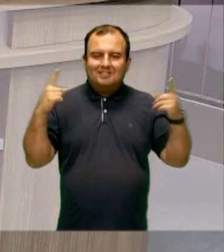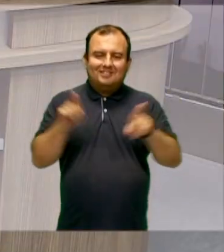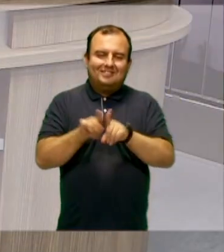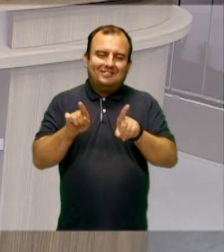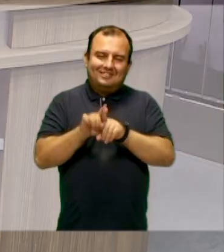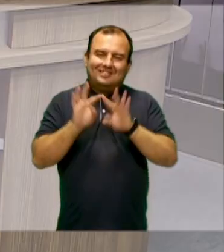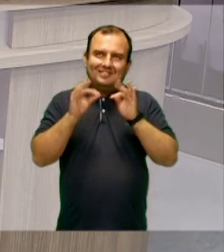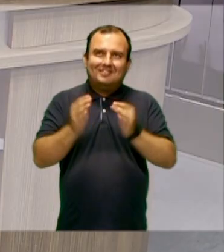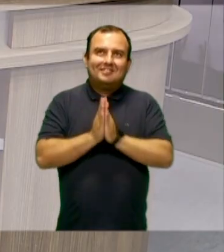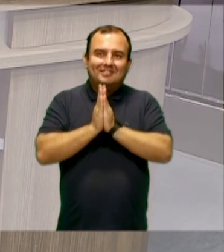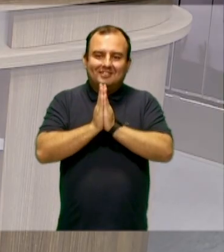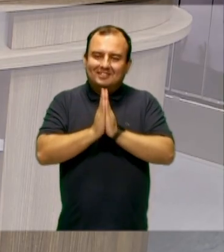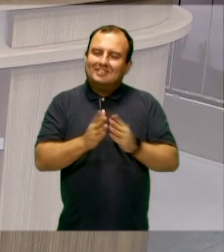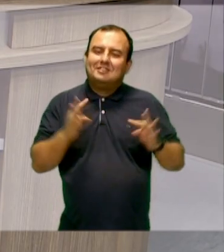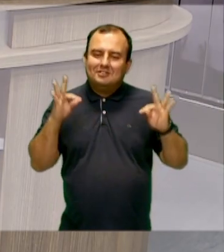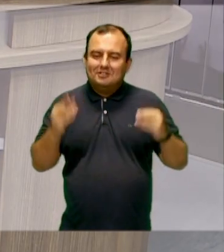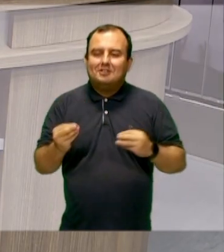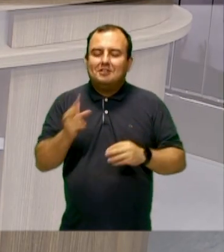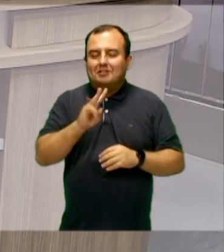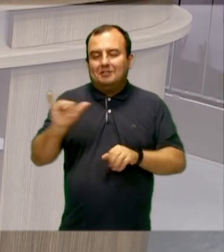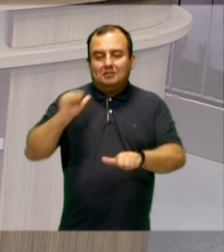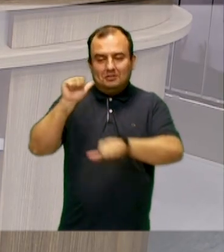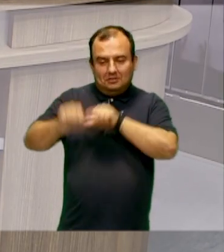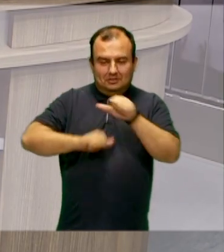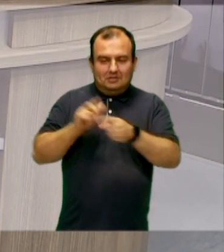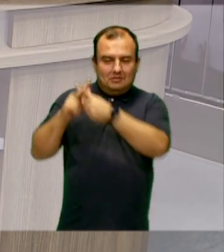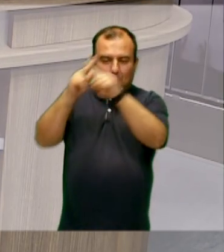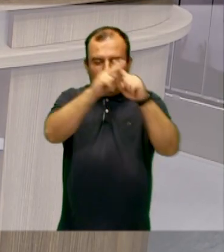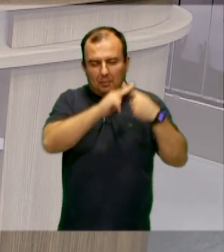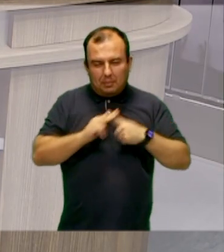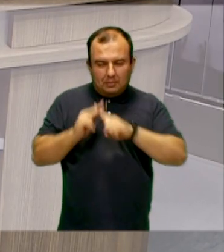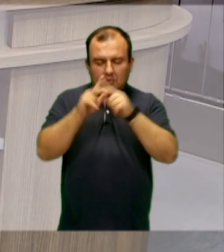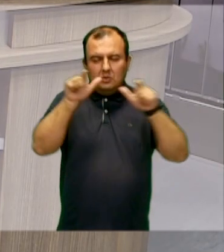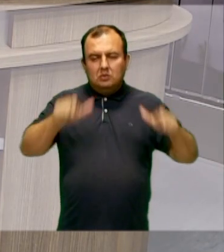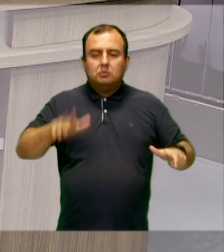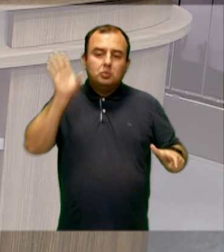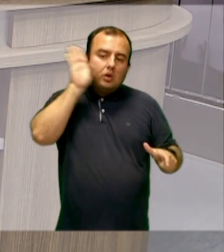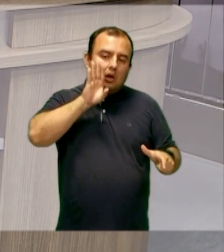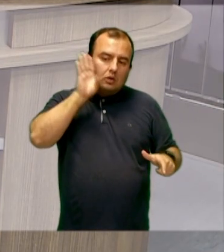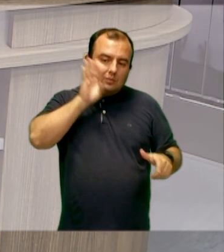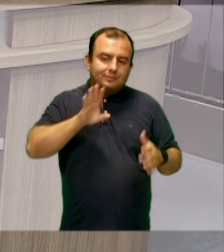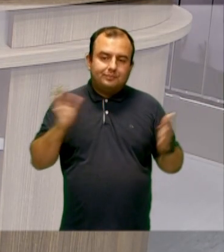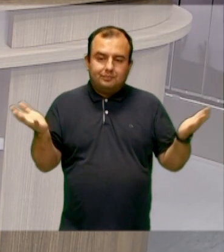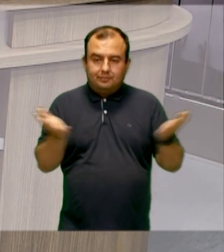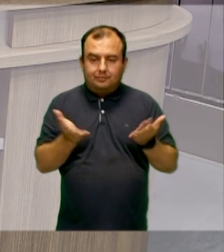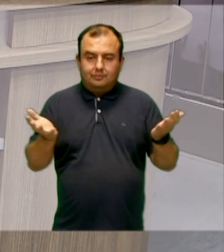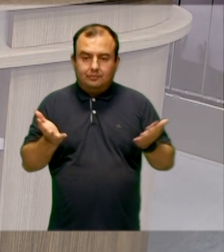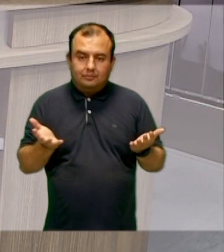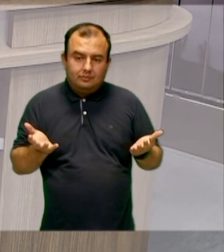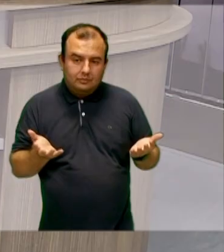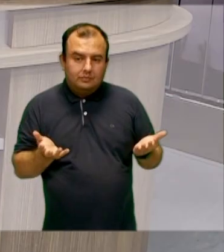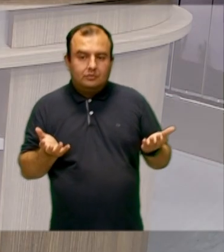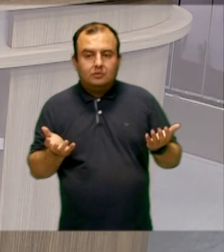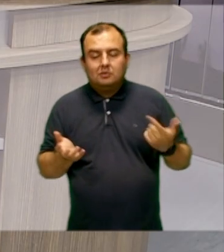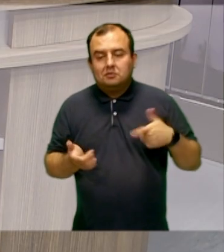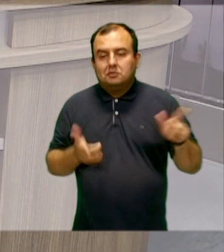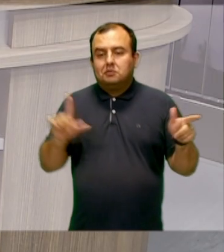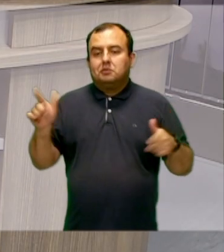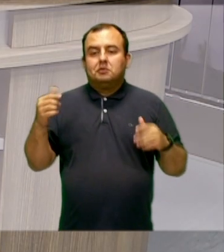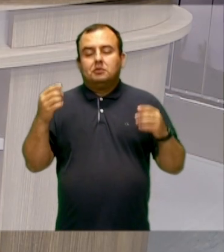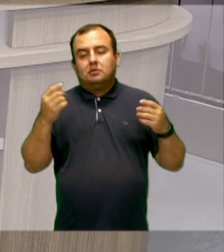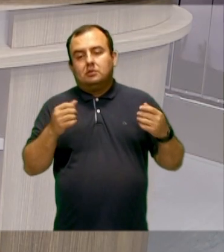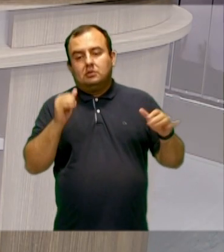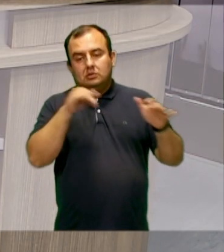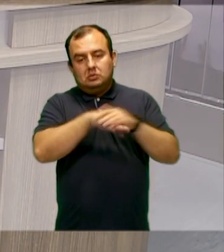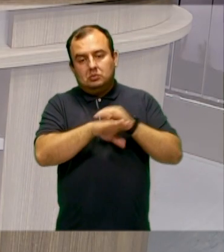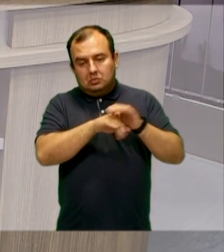Tudo. Então, vai ser totalmente reformado e vai ficar um espaço muito bacana. Hoje, está servindo de outras coisas que acabam